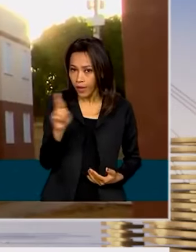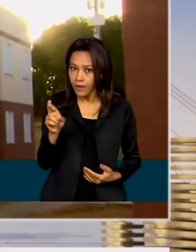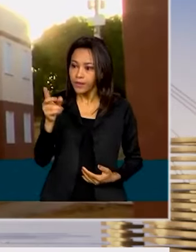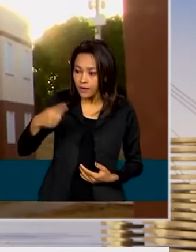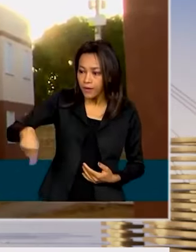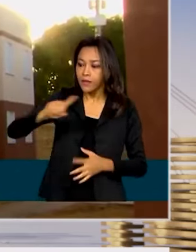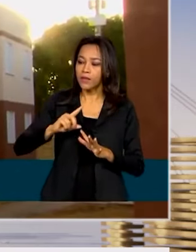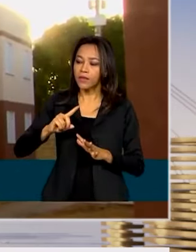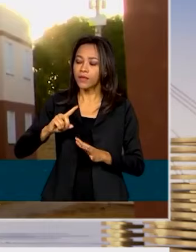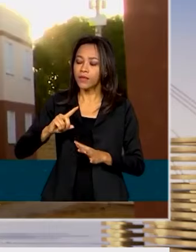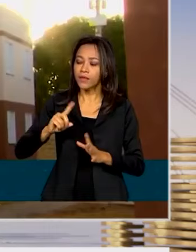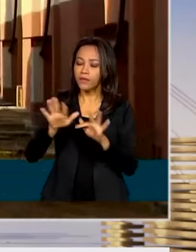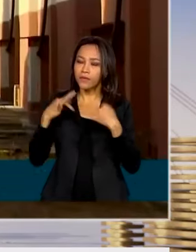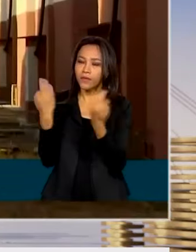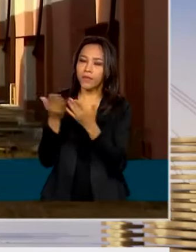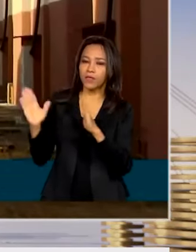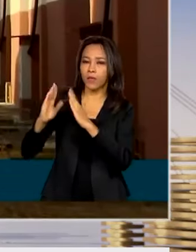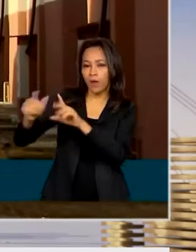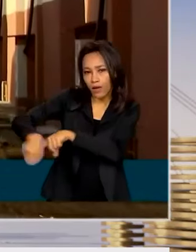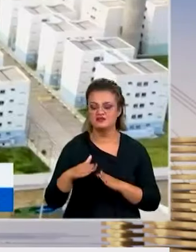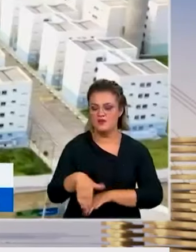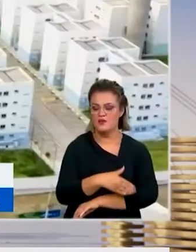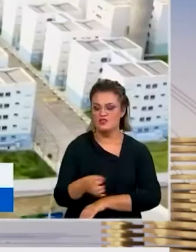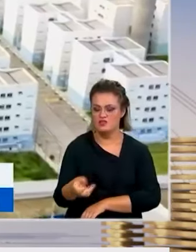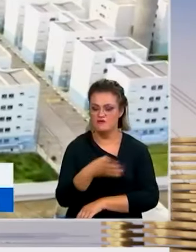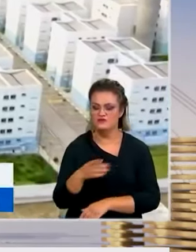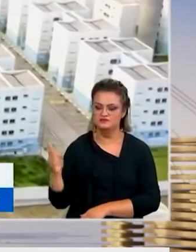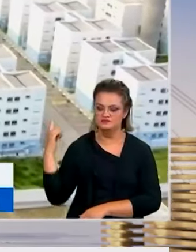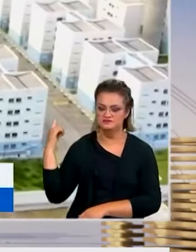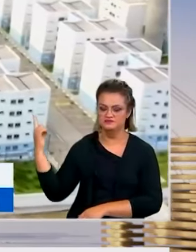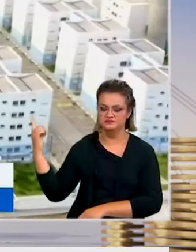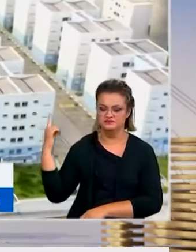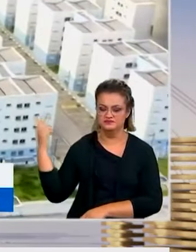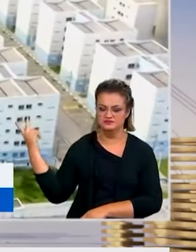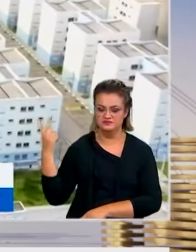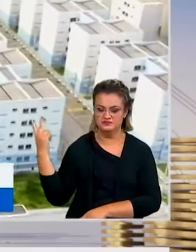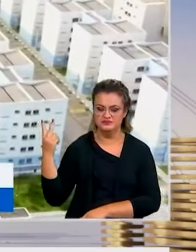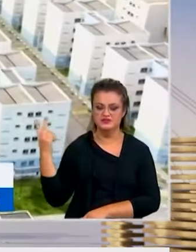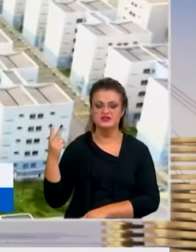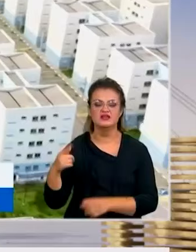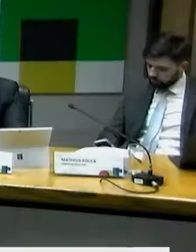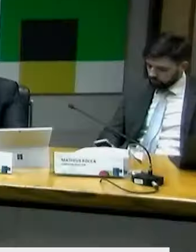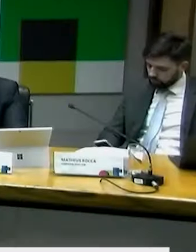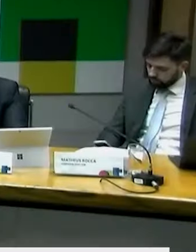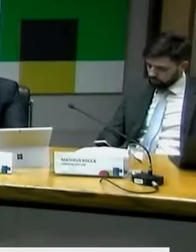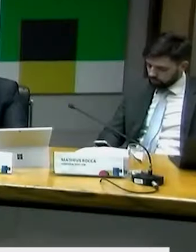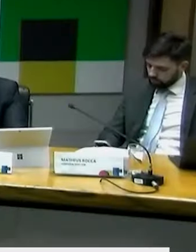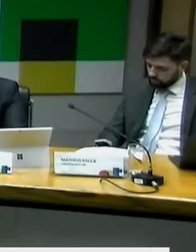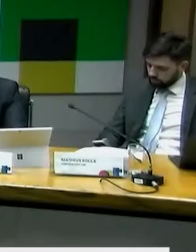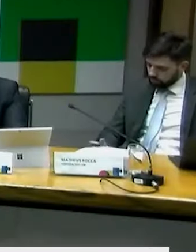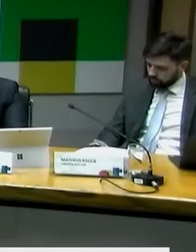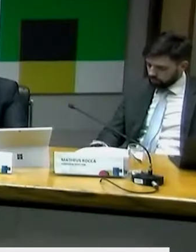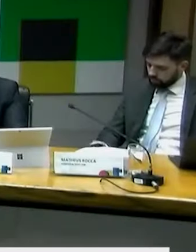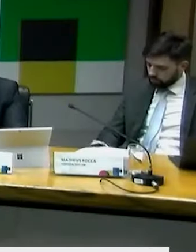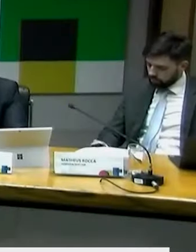quem for comprar, principalmente, casas populares, como explica o secretário Bernard Appy. Então,